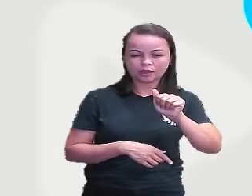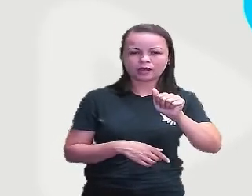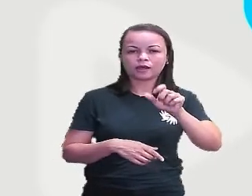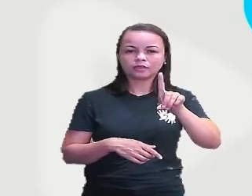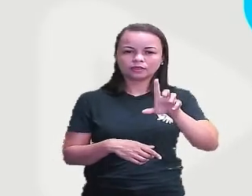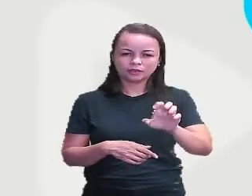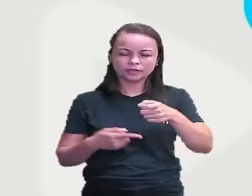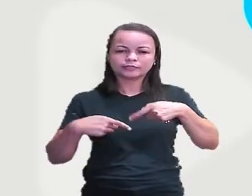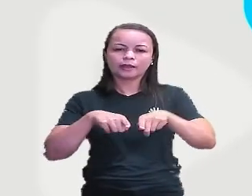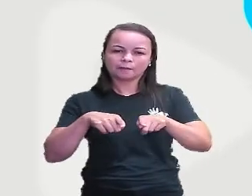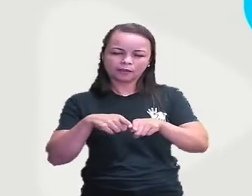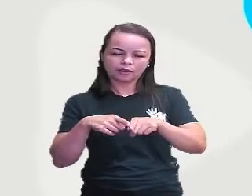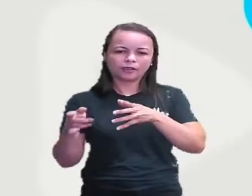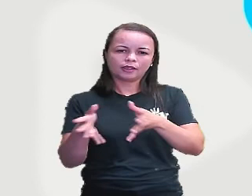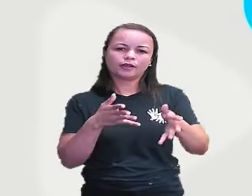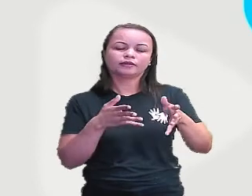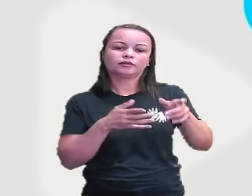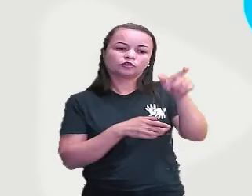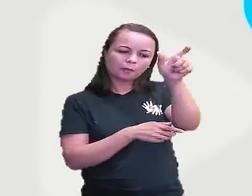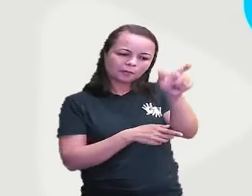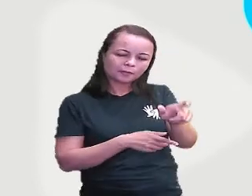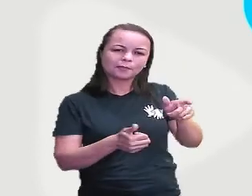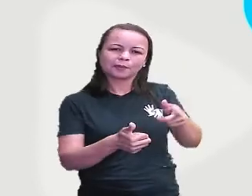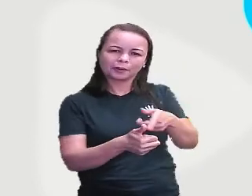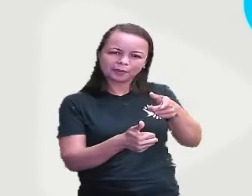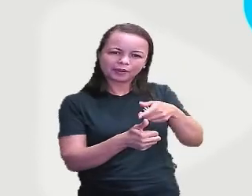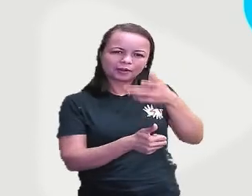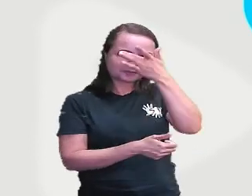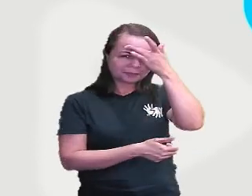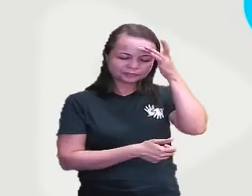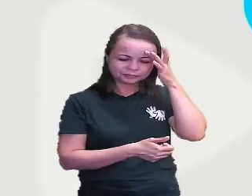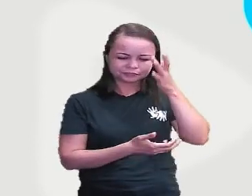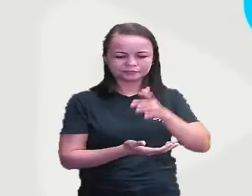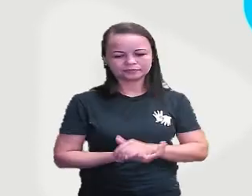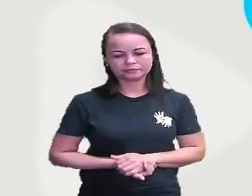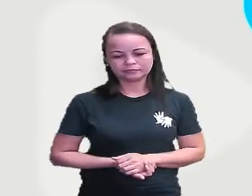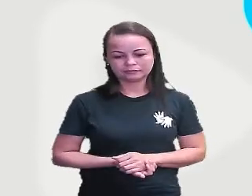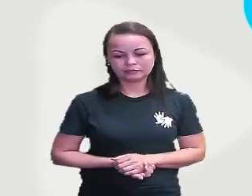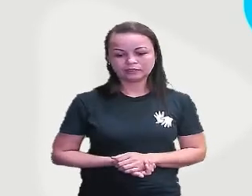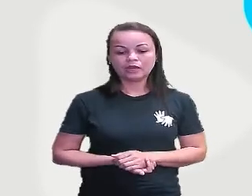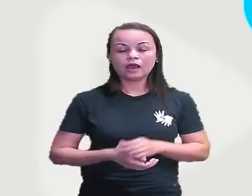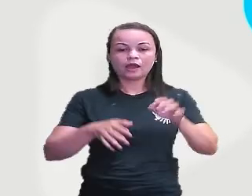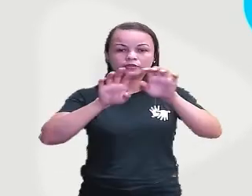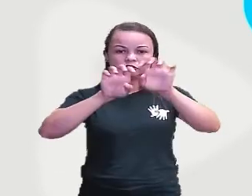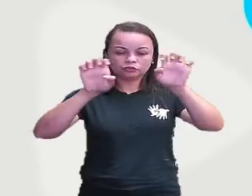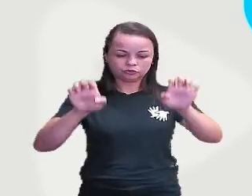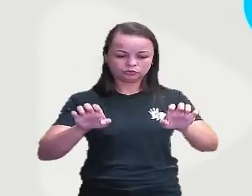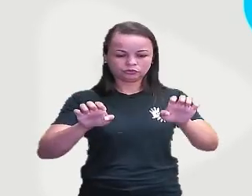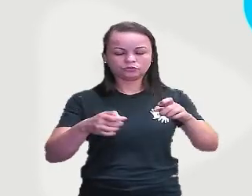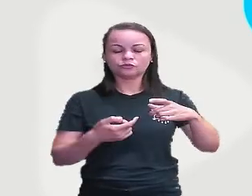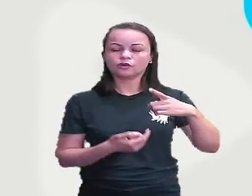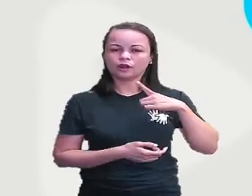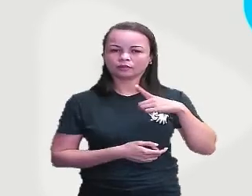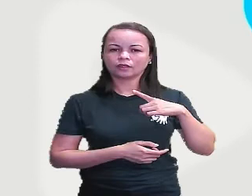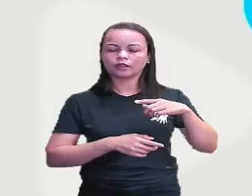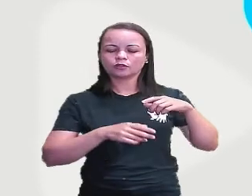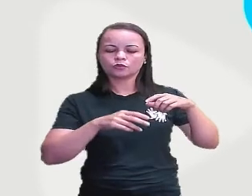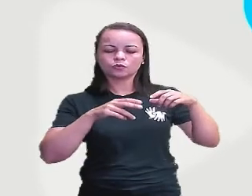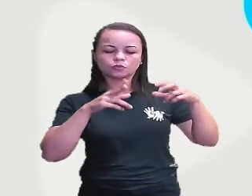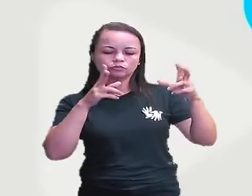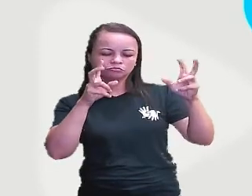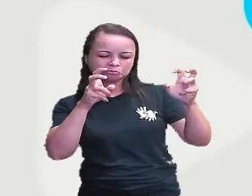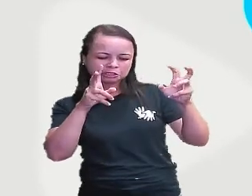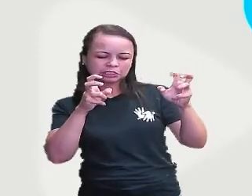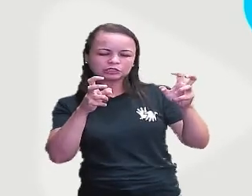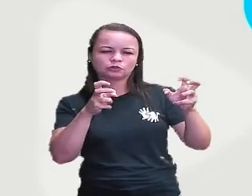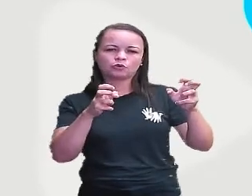A estrutura da crônica. Então, temos o título, a situação inicial, né, que é lá a introdução da nossa crônica, onde